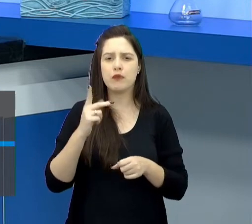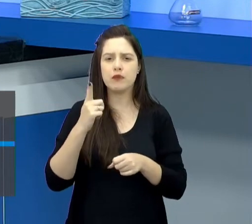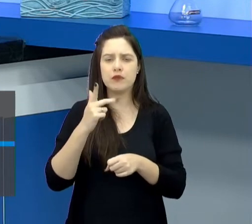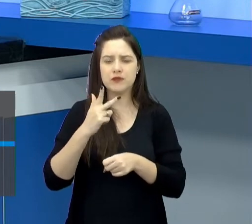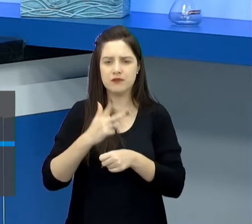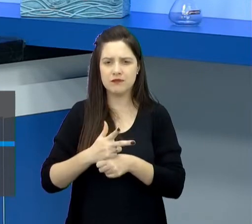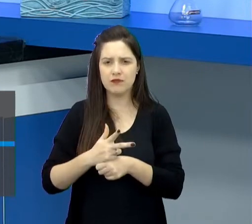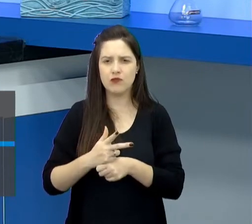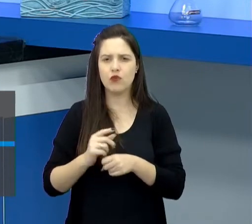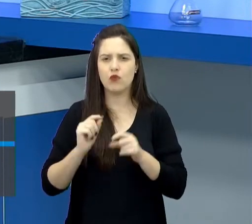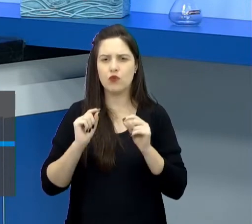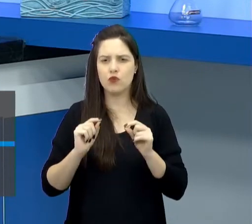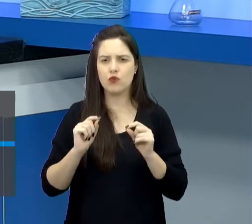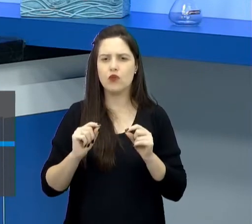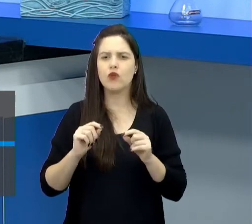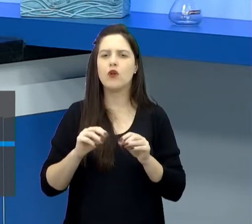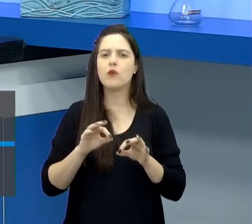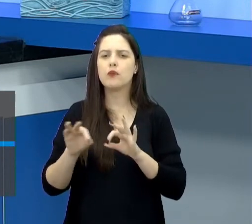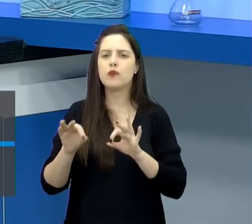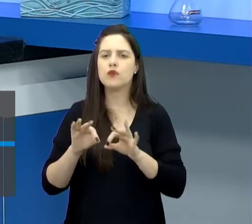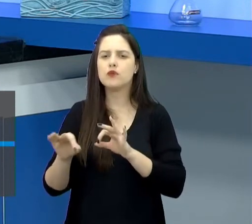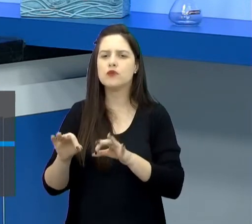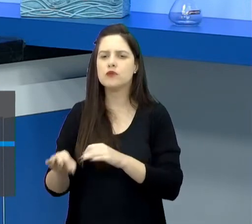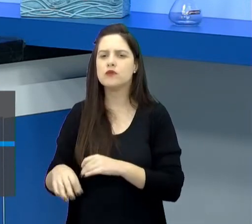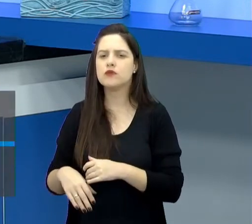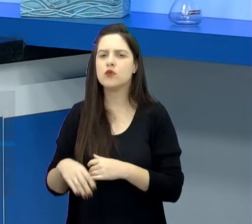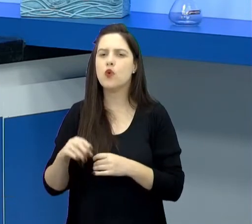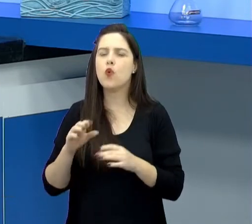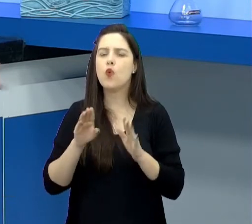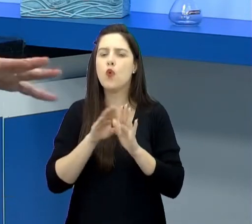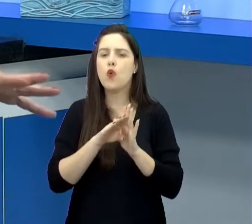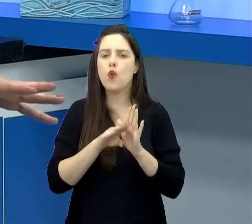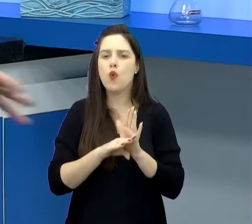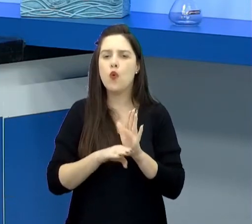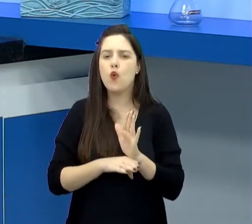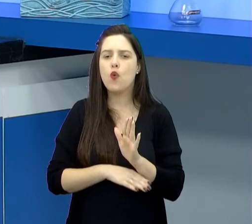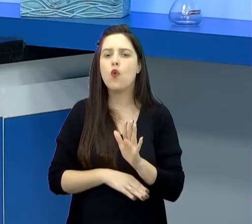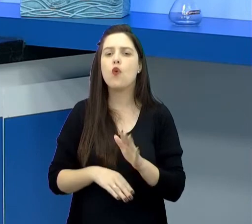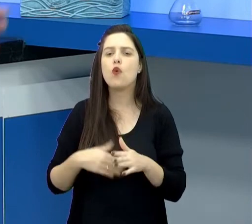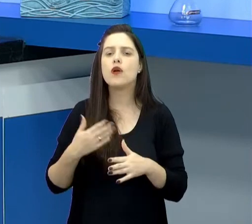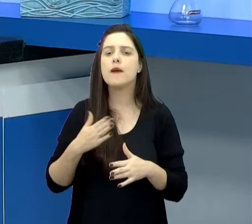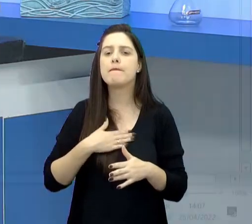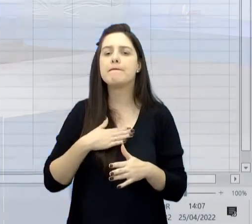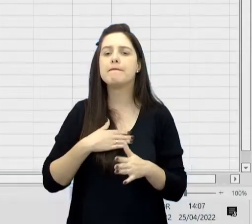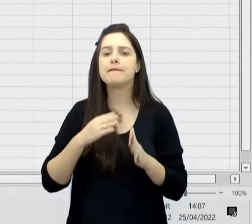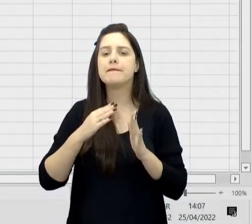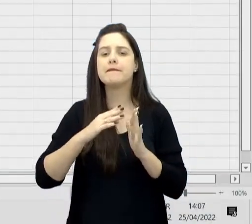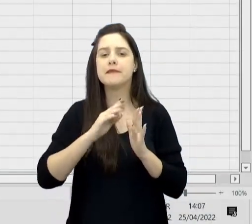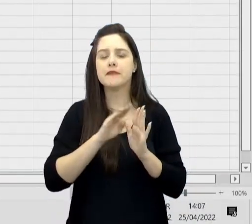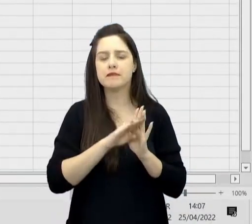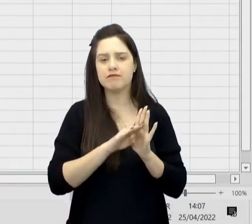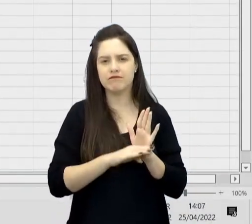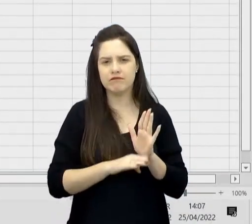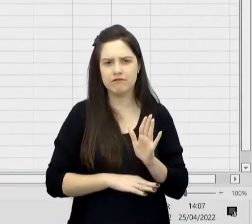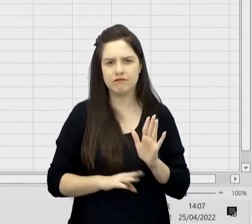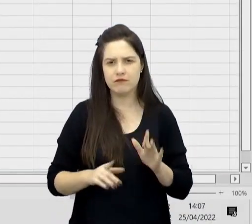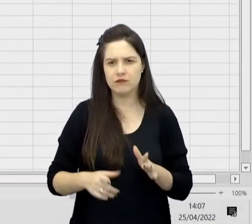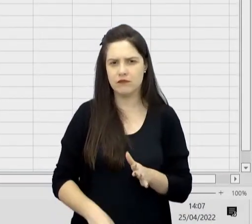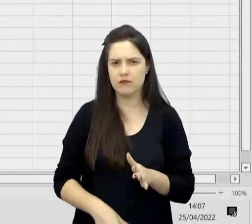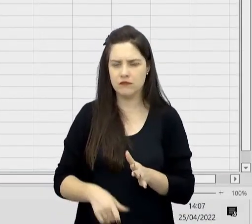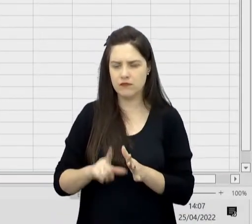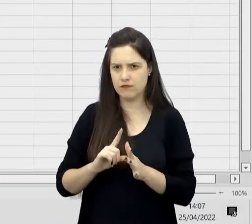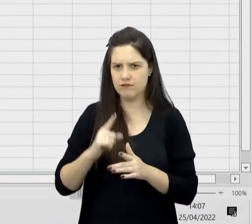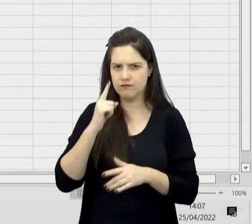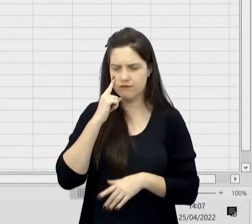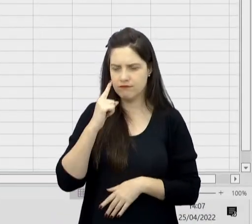aqui, nós vamos fazer fazer um orçamento da minha vida e da vida da Silene do mês de